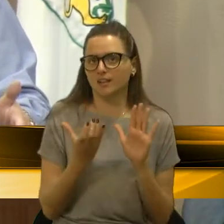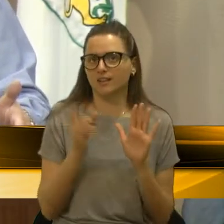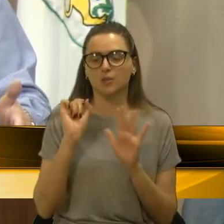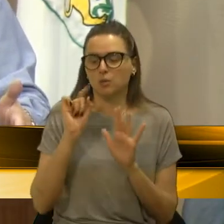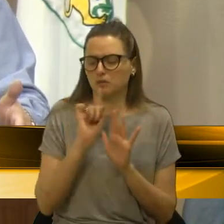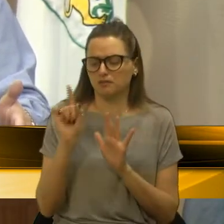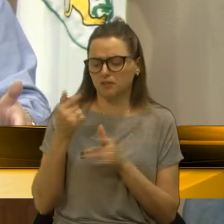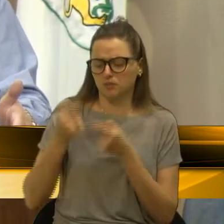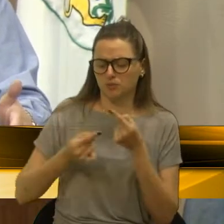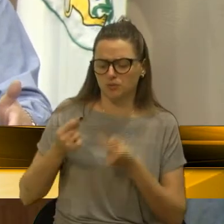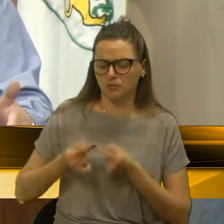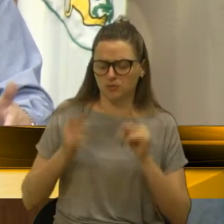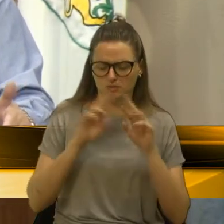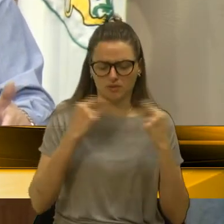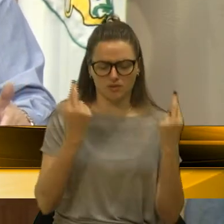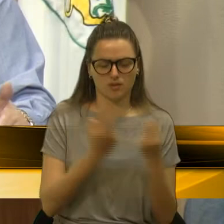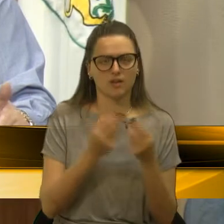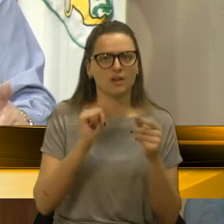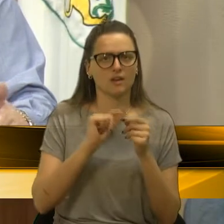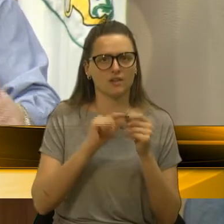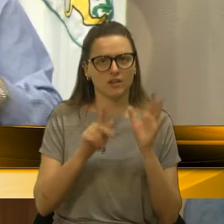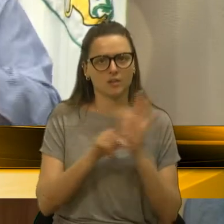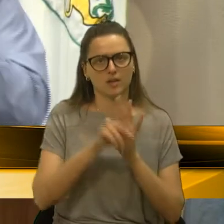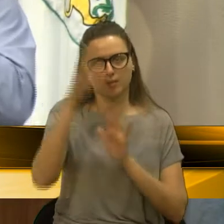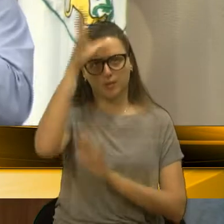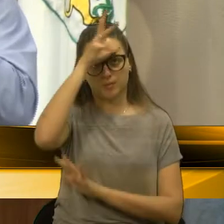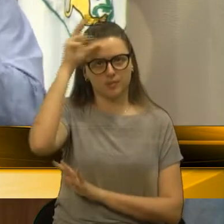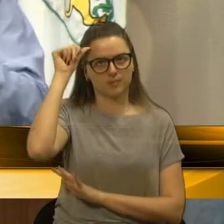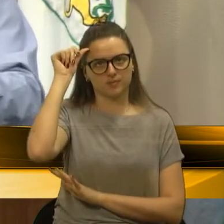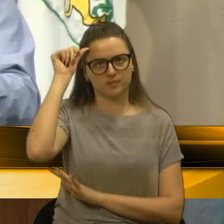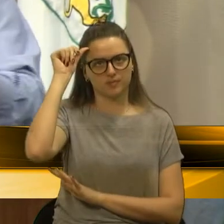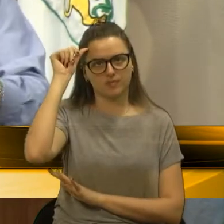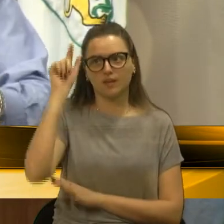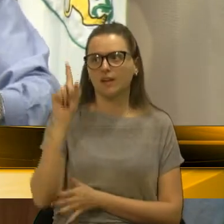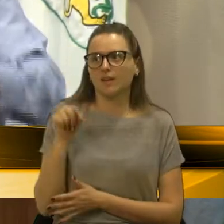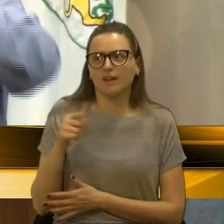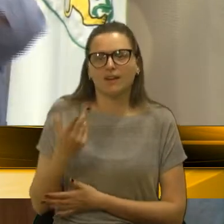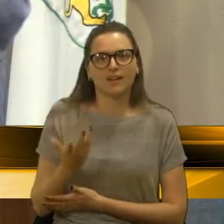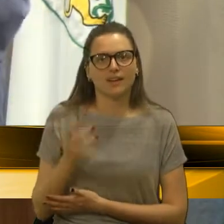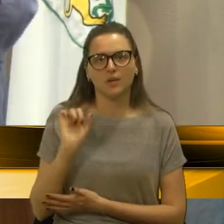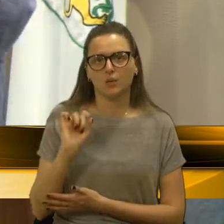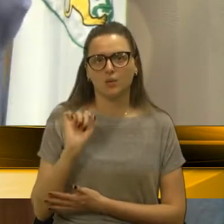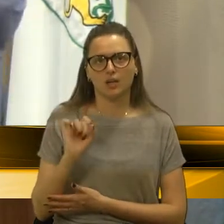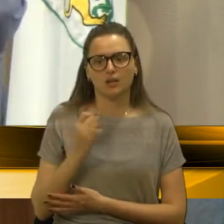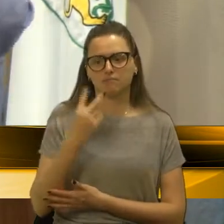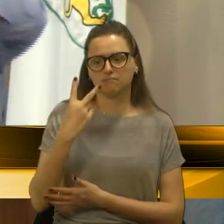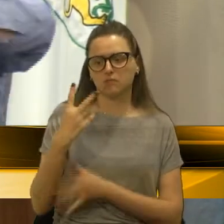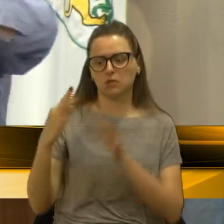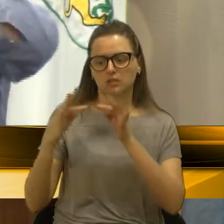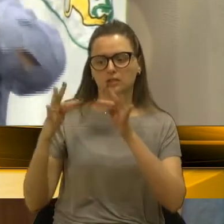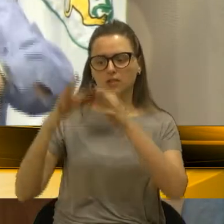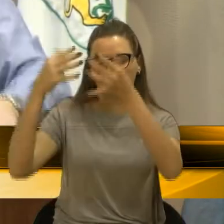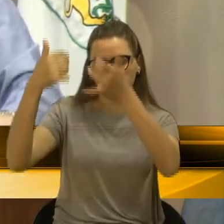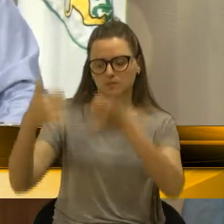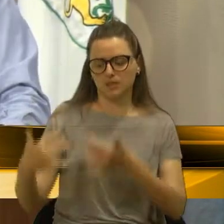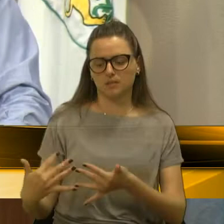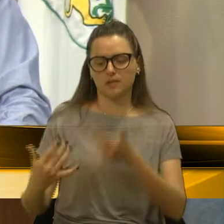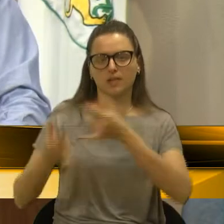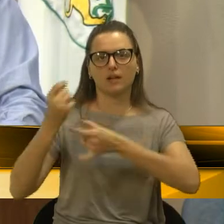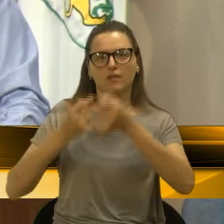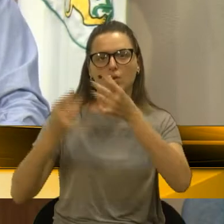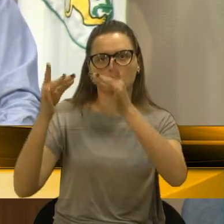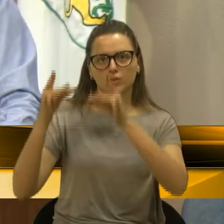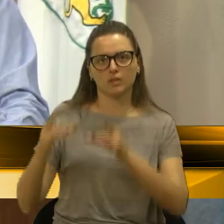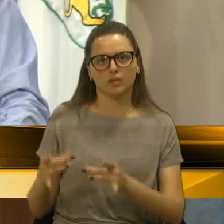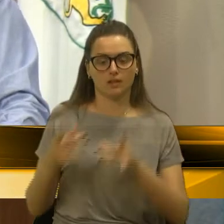discutiu nas reuniões promovidas pela prefeitura eram para... Ia lá 2 técnicos, explicavam lá algumas coisas, as